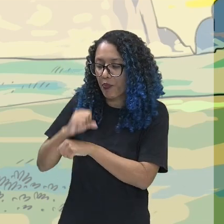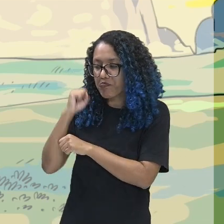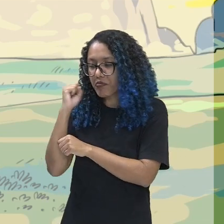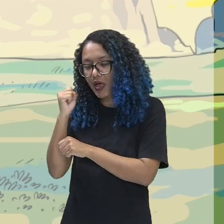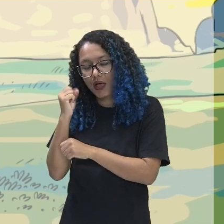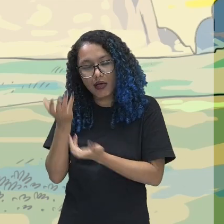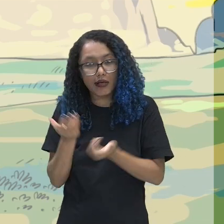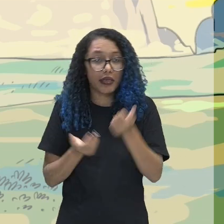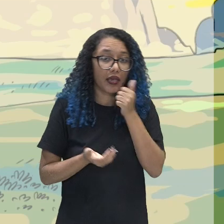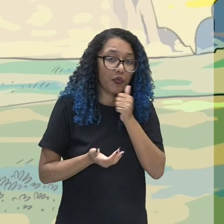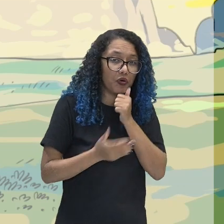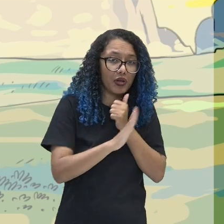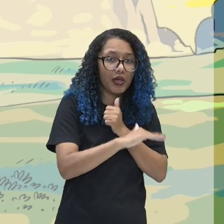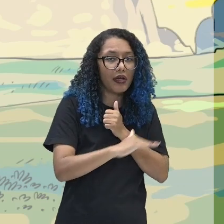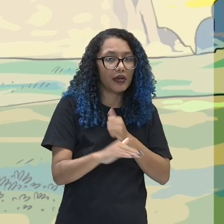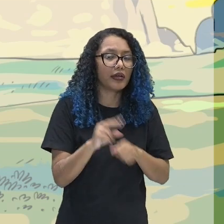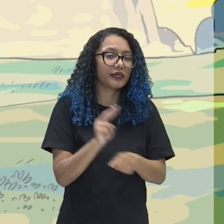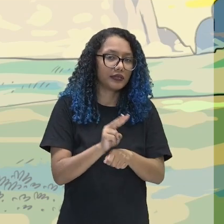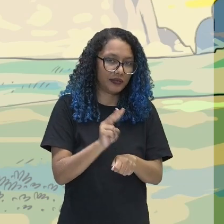por cuidar